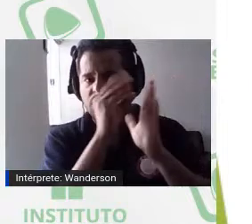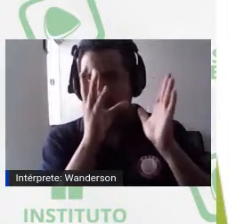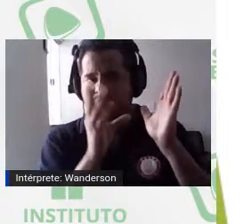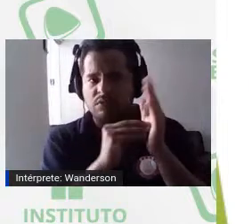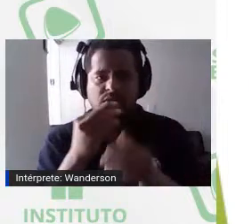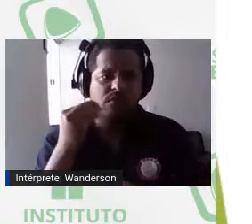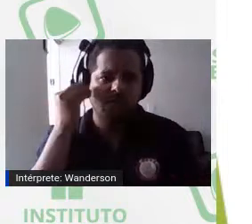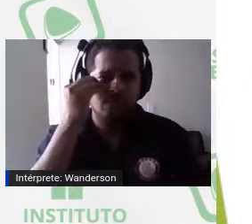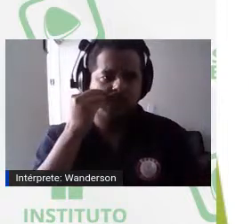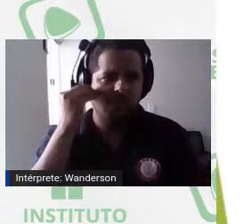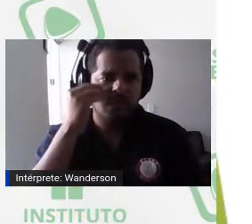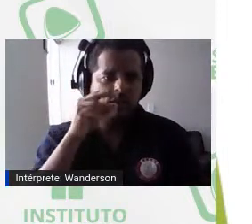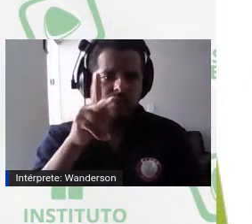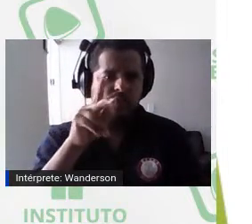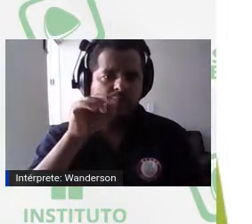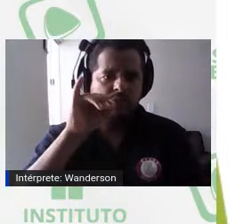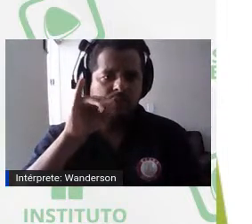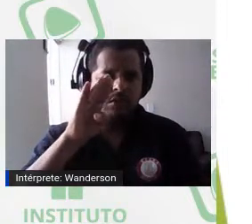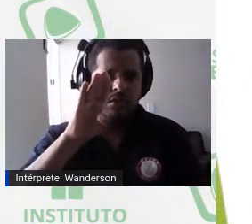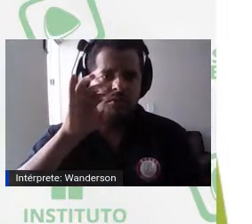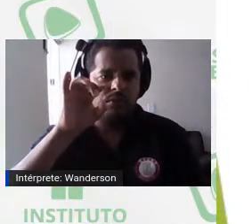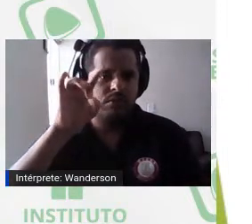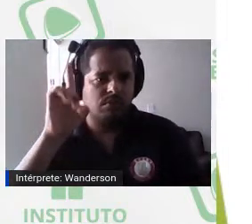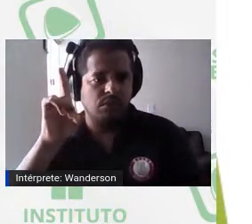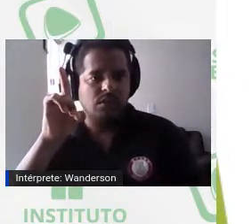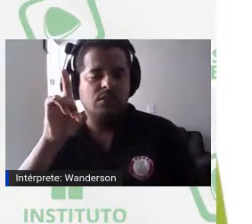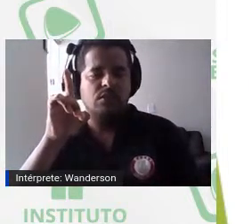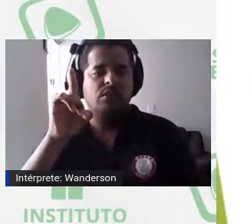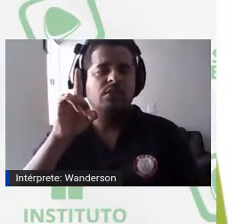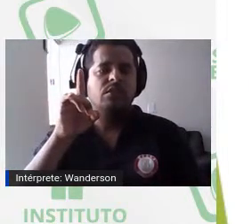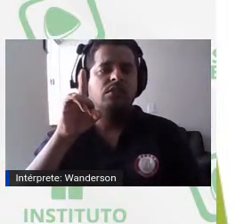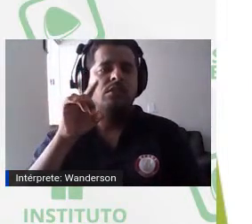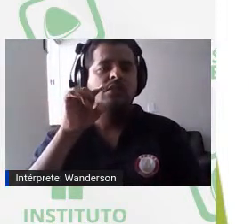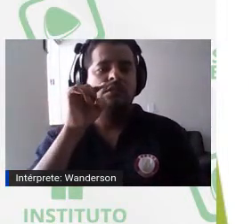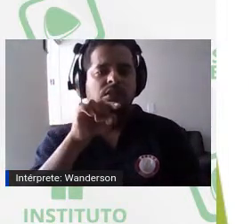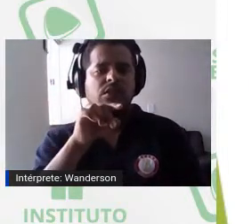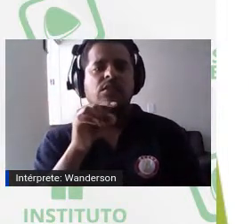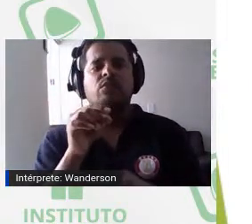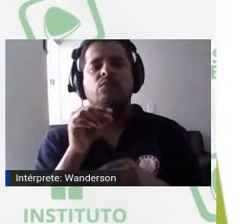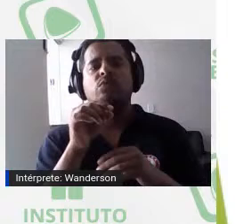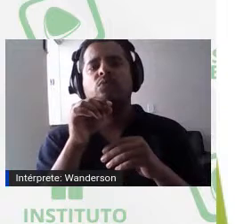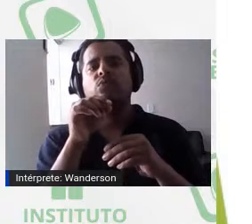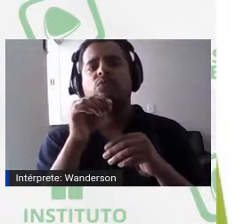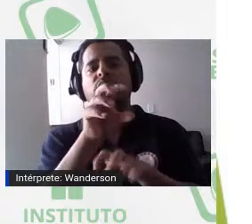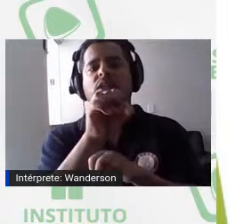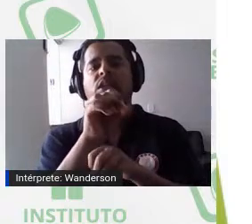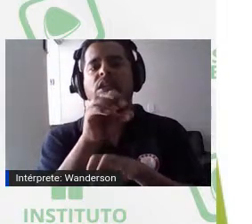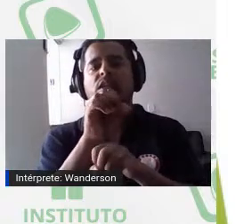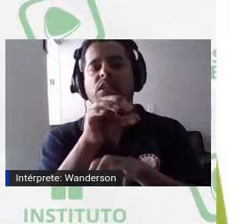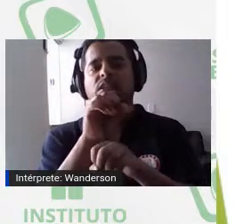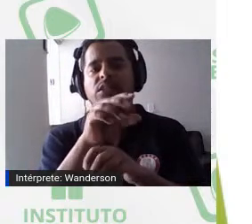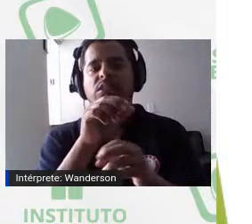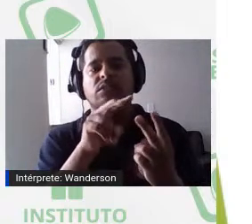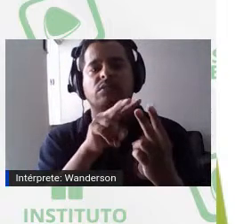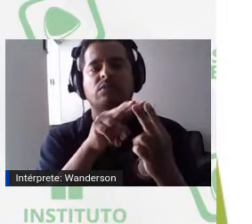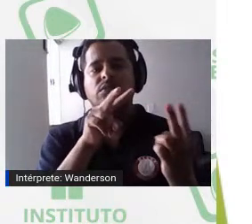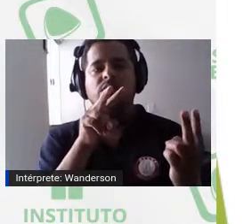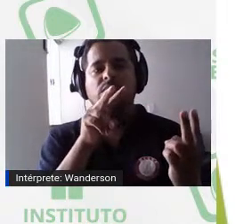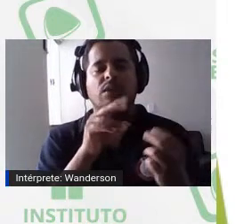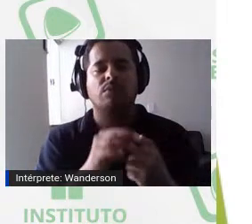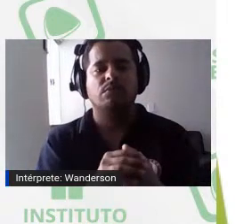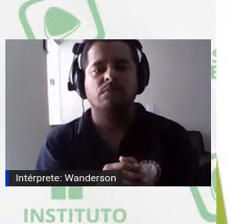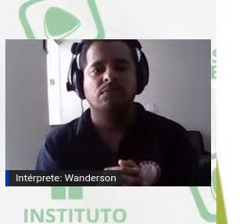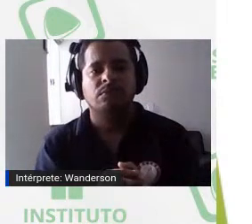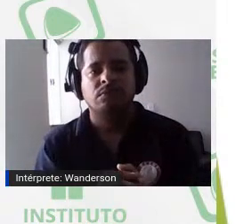PIBID no tocante à questão do ensino remoto, que é a nossa experiência que nós estamos tendo. Então, nós concluímos